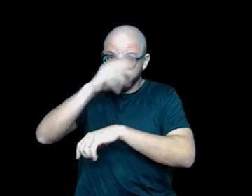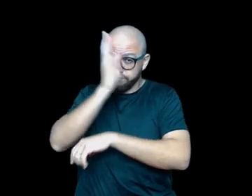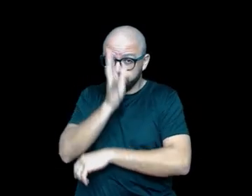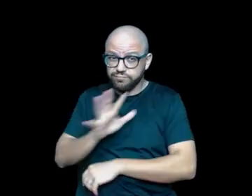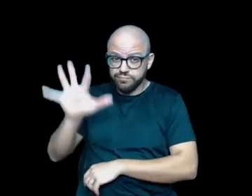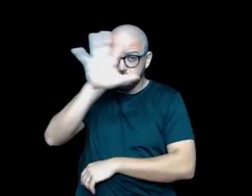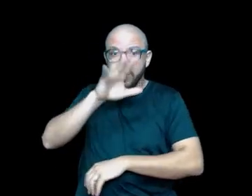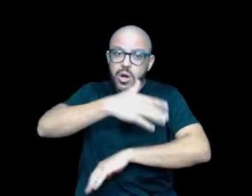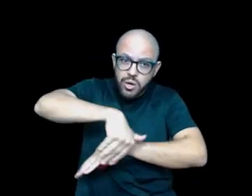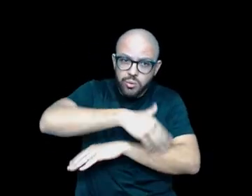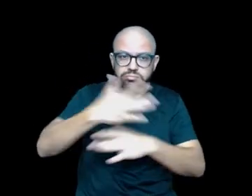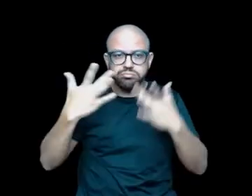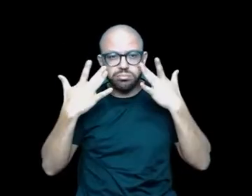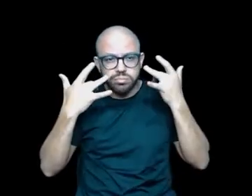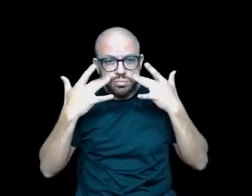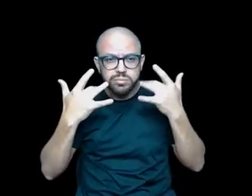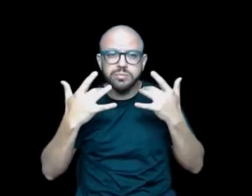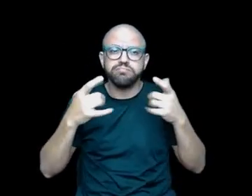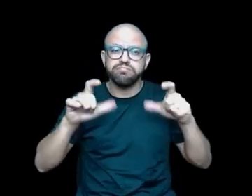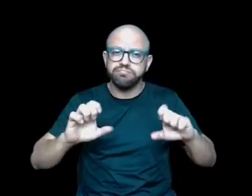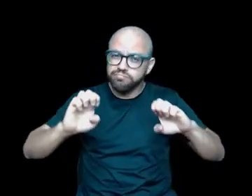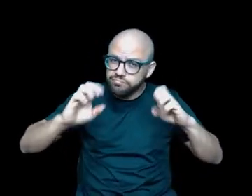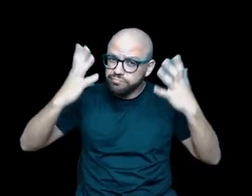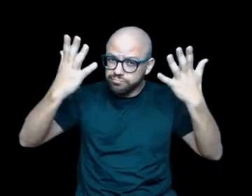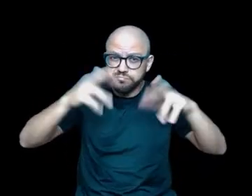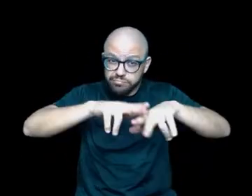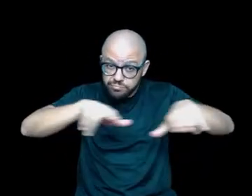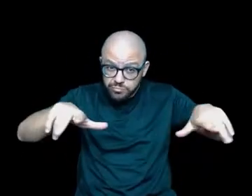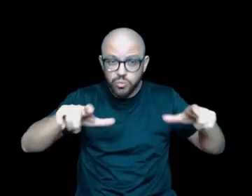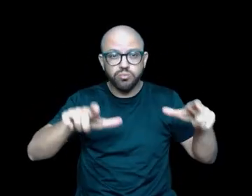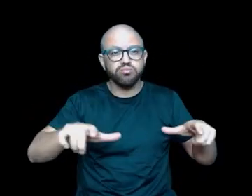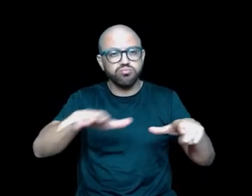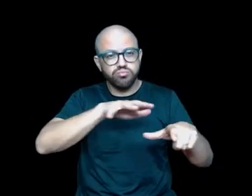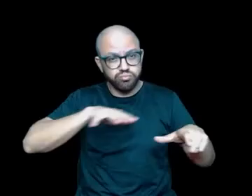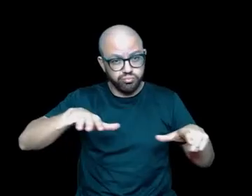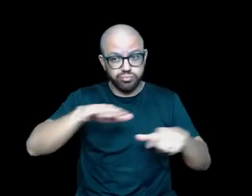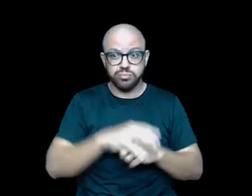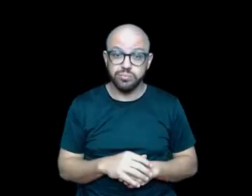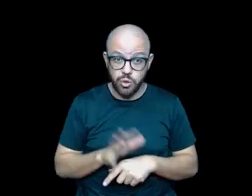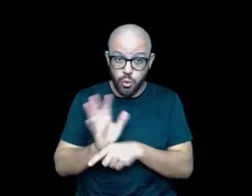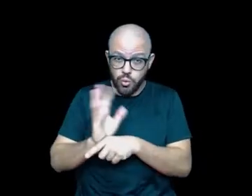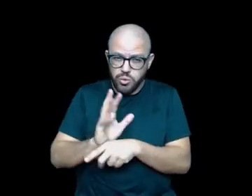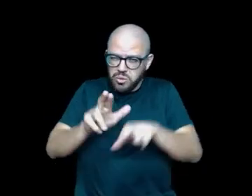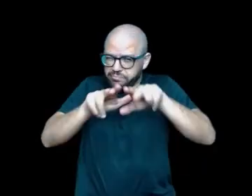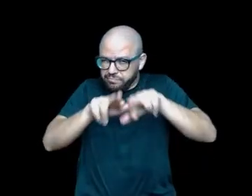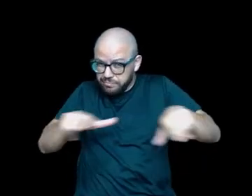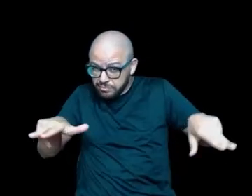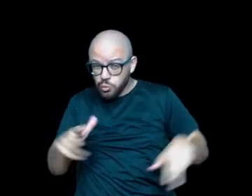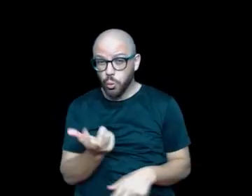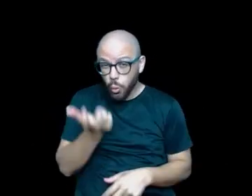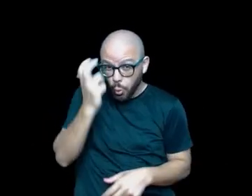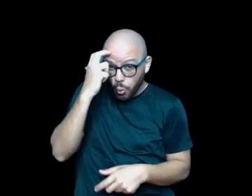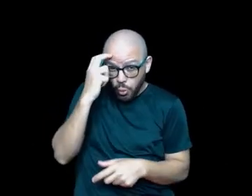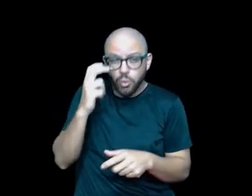as regiões do Brasil, ambientado tanto nas ruas, nos palcos, como em grandes eventos e produções ou ambientes intimistas. O